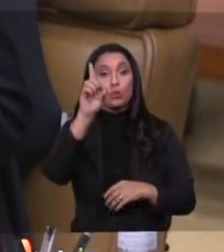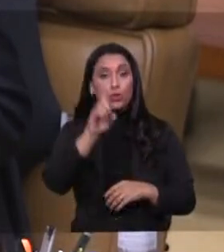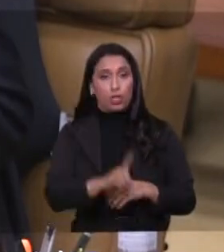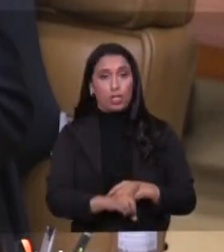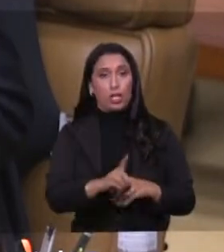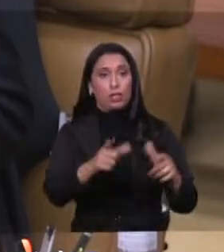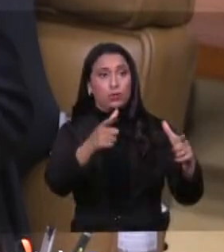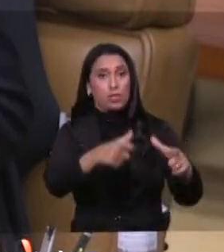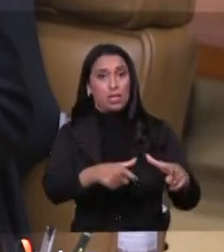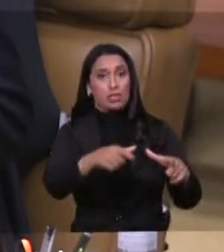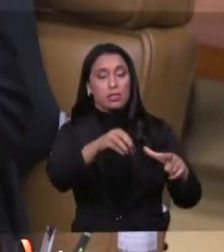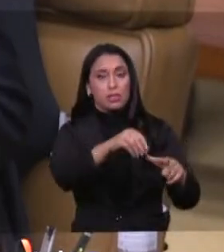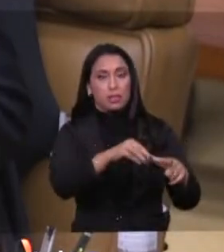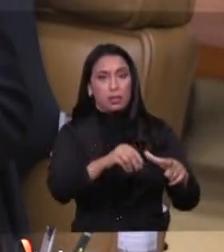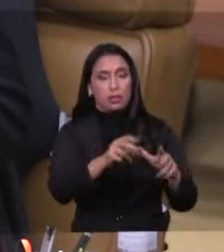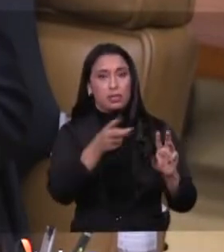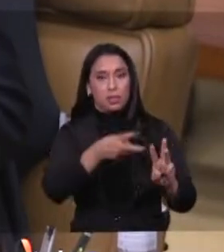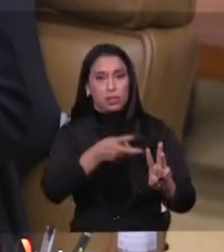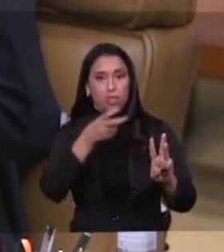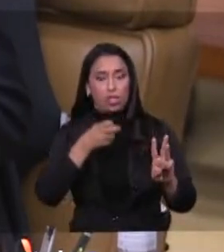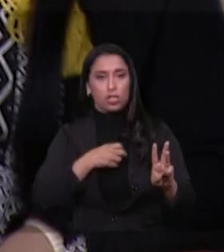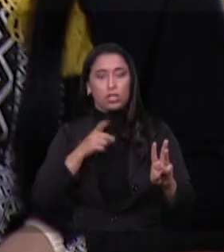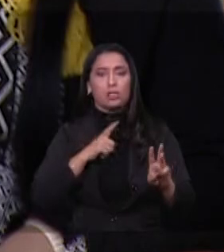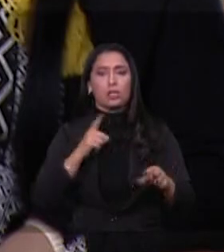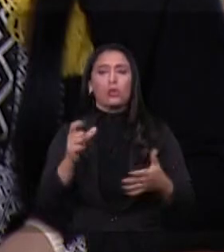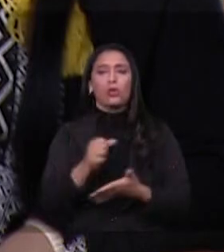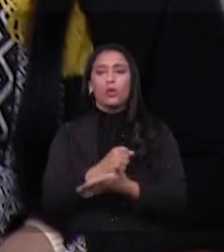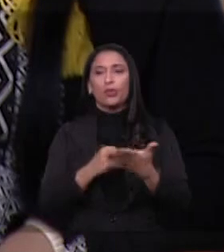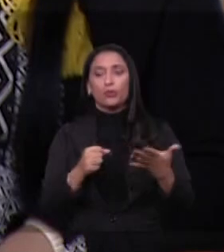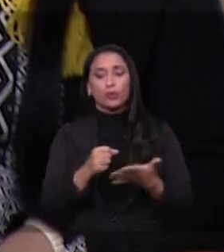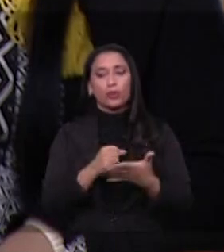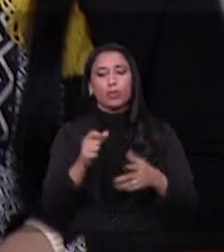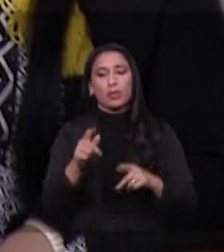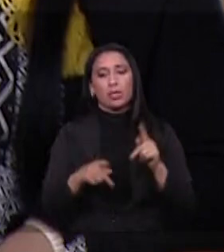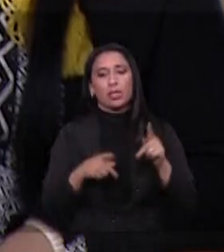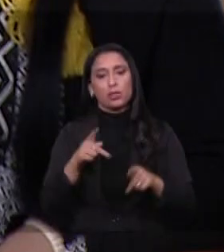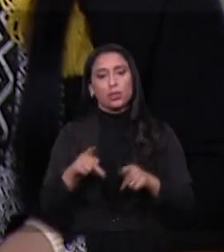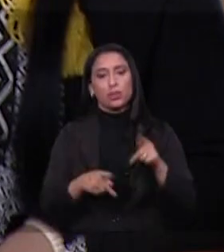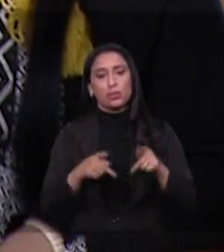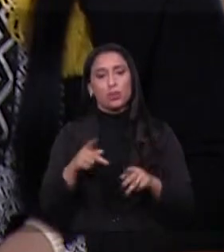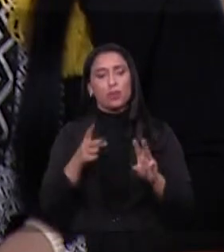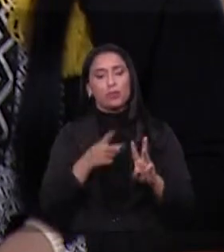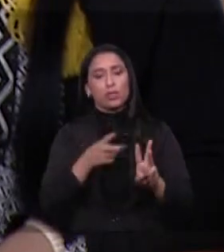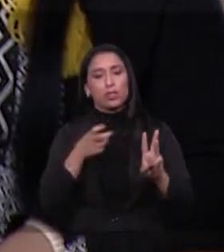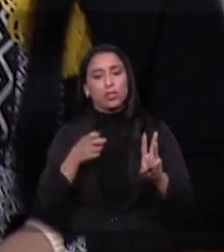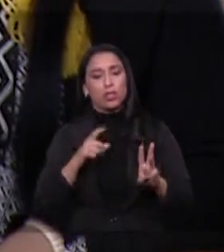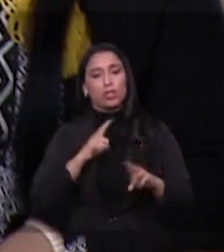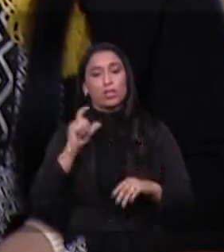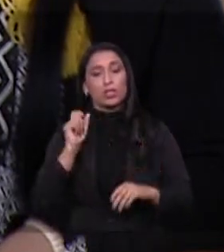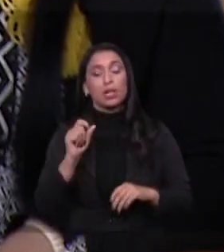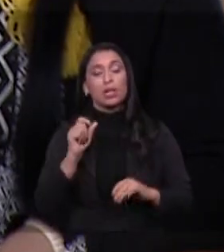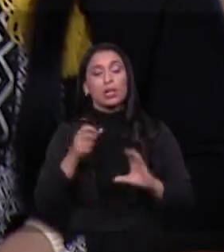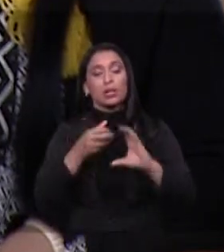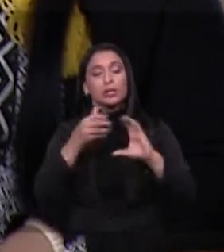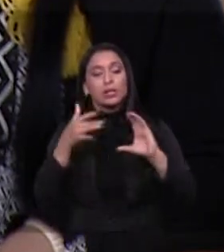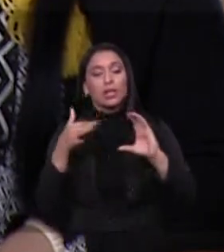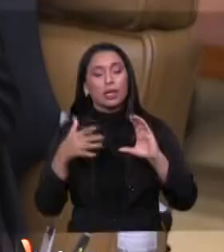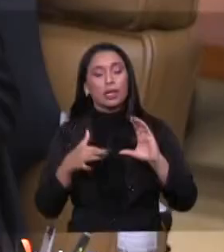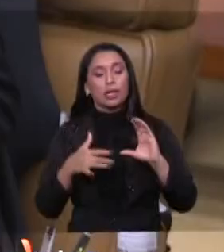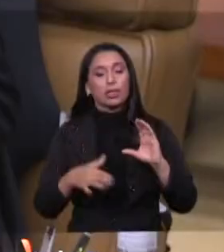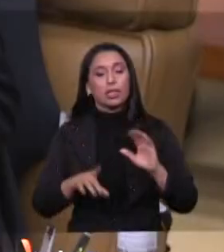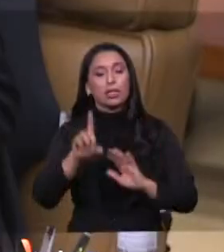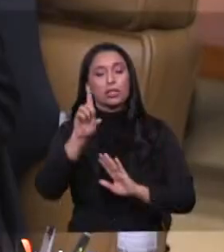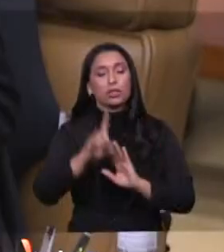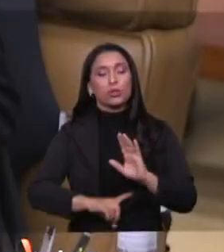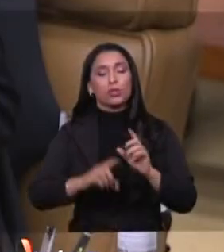territoriais indígenas consistem em direito fundamental dos povos indígenas, e se caracterizam no direito